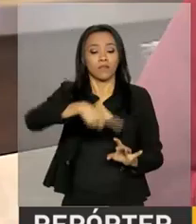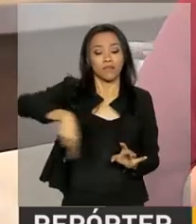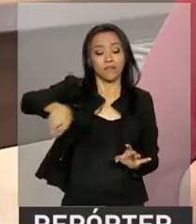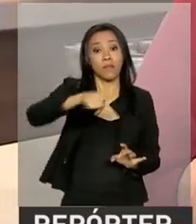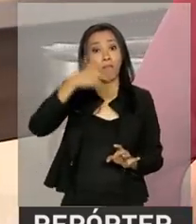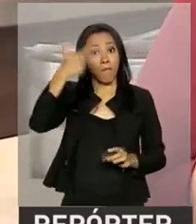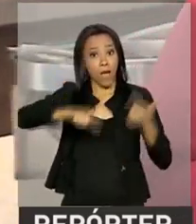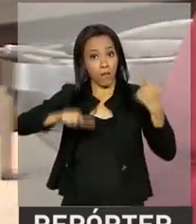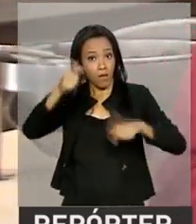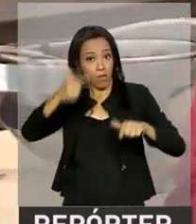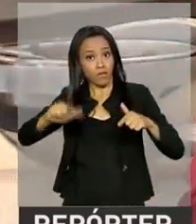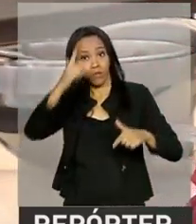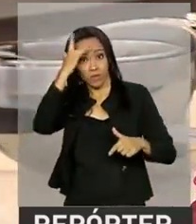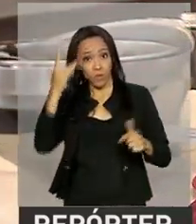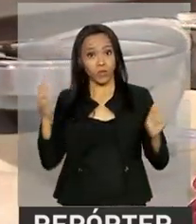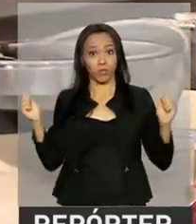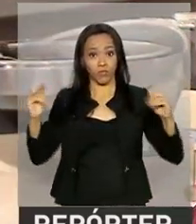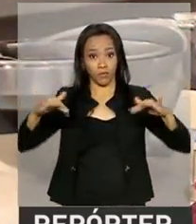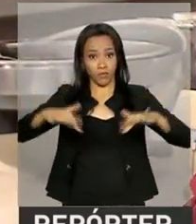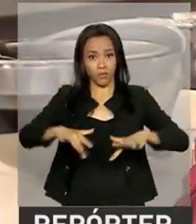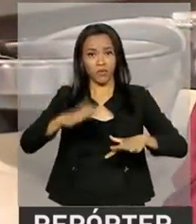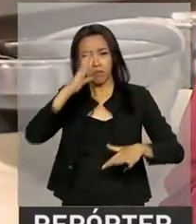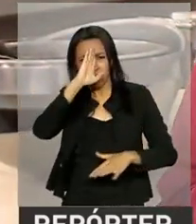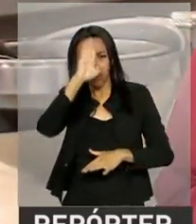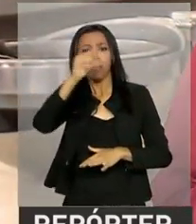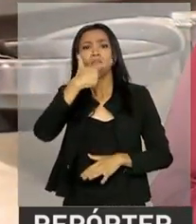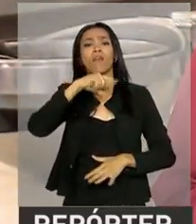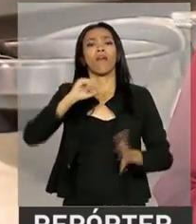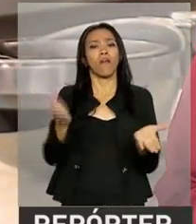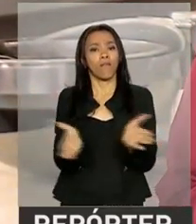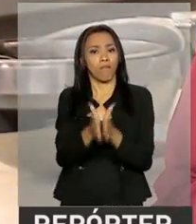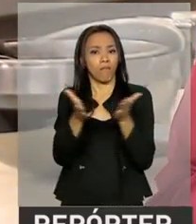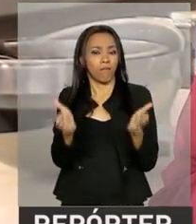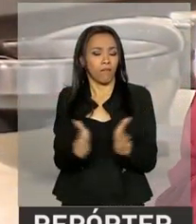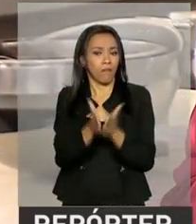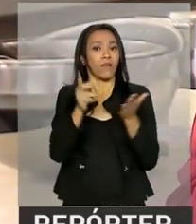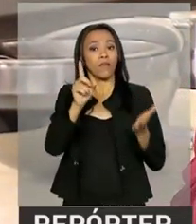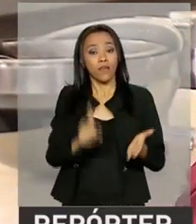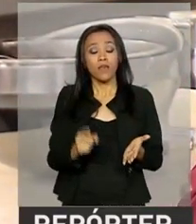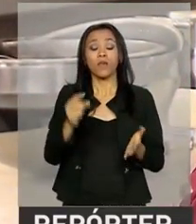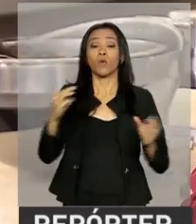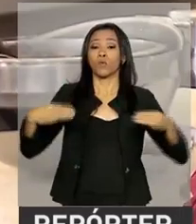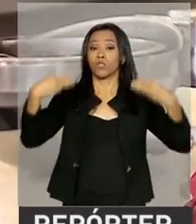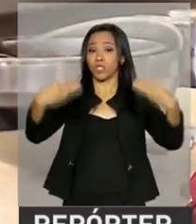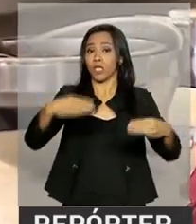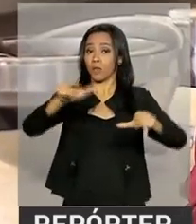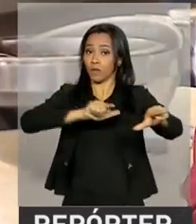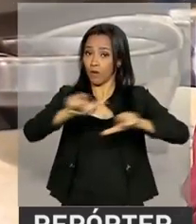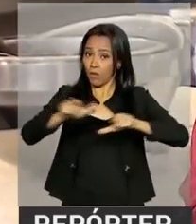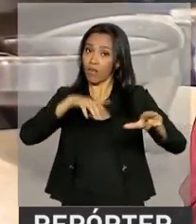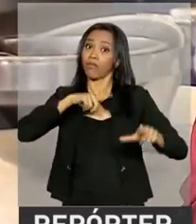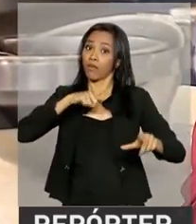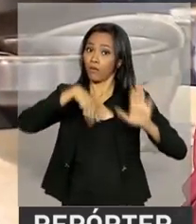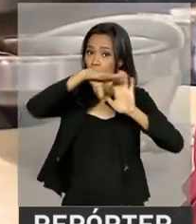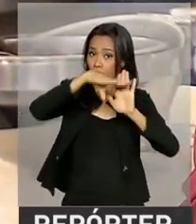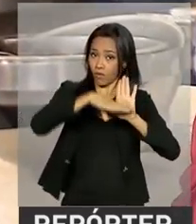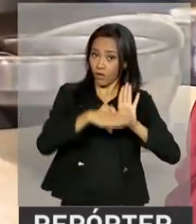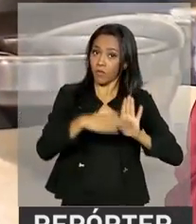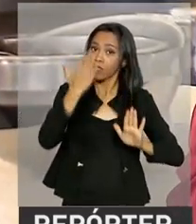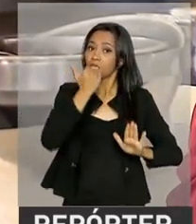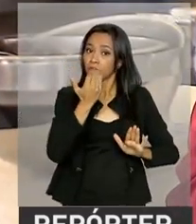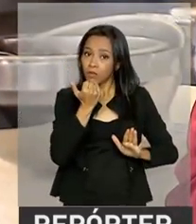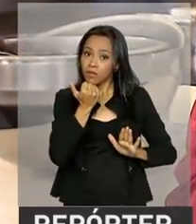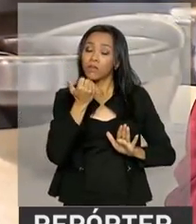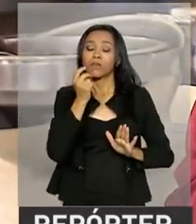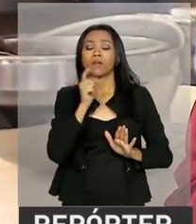trabalhadores principalmente os de baixa renda que o ministério do trabalho desenvolve o programa de alimentação do trabalhador